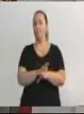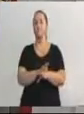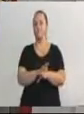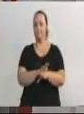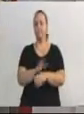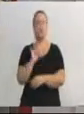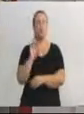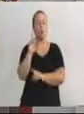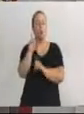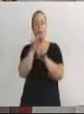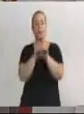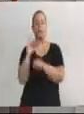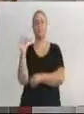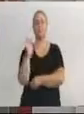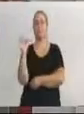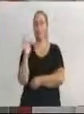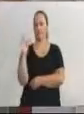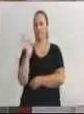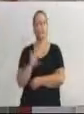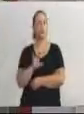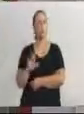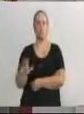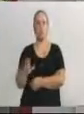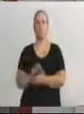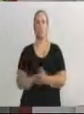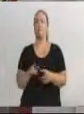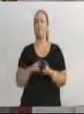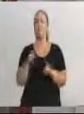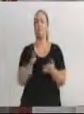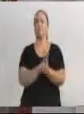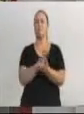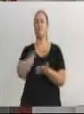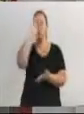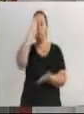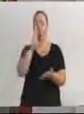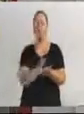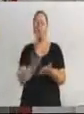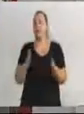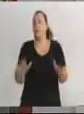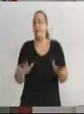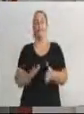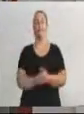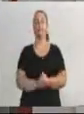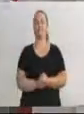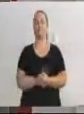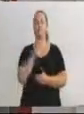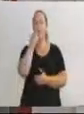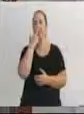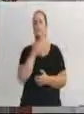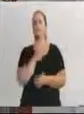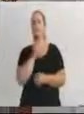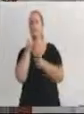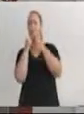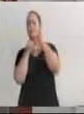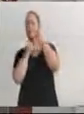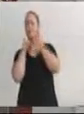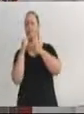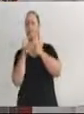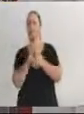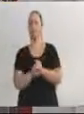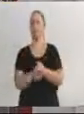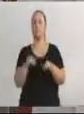no mês de fevereiro isso é o que muitos não querem acreditar e não estou apostando mas isso é o que muitos